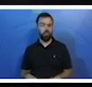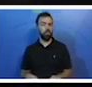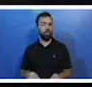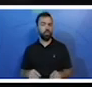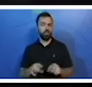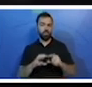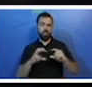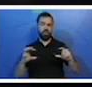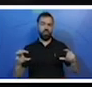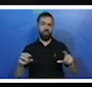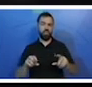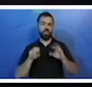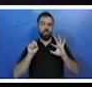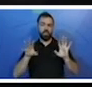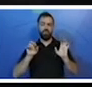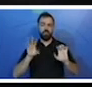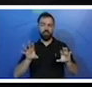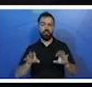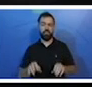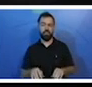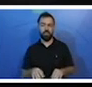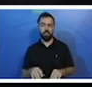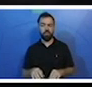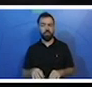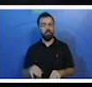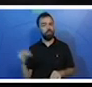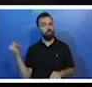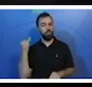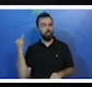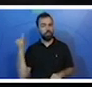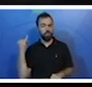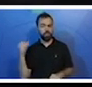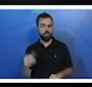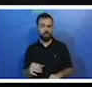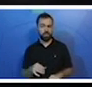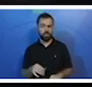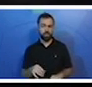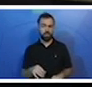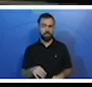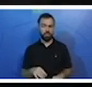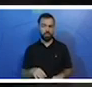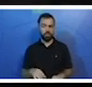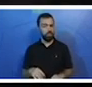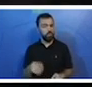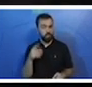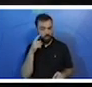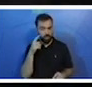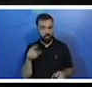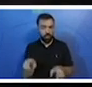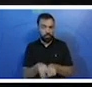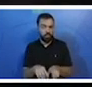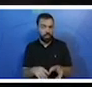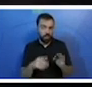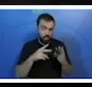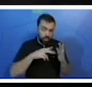reflexivas, principalmente para a prática noturna, também é importante. E uma checagem na bicicleta antes de partir para pedalar também é recomendado.